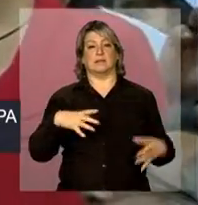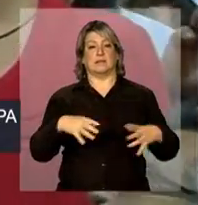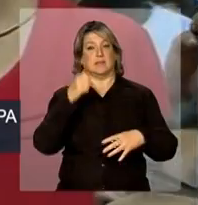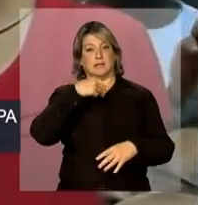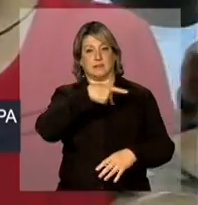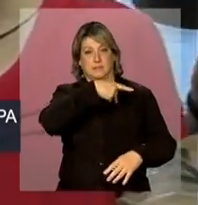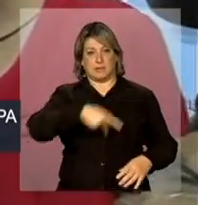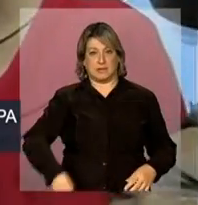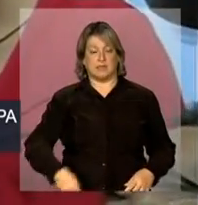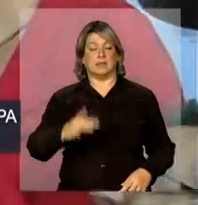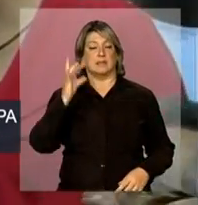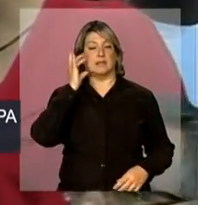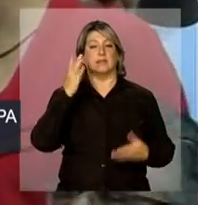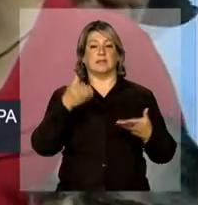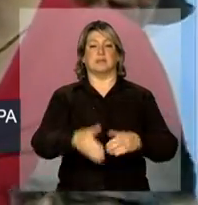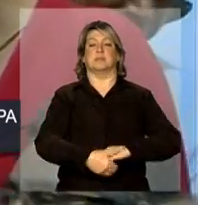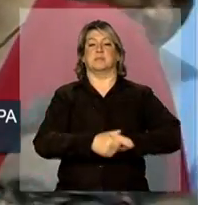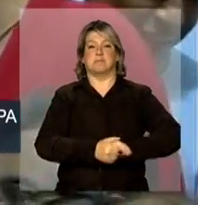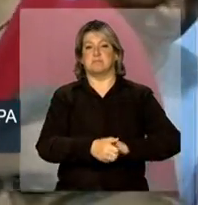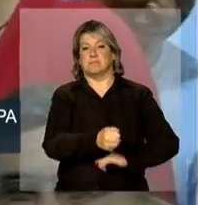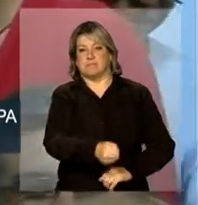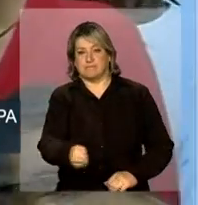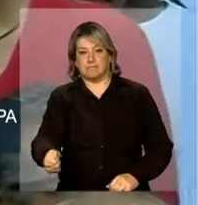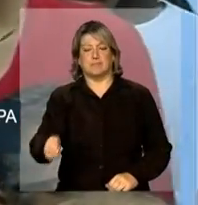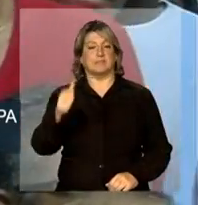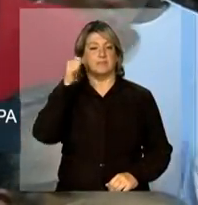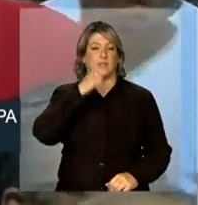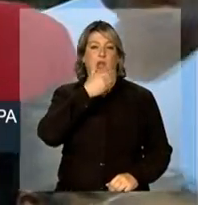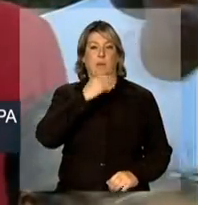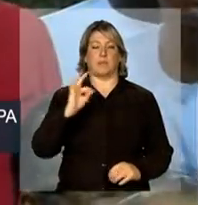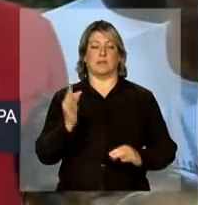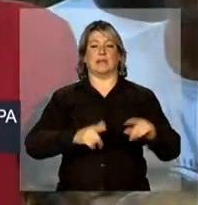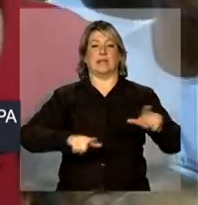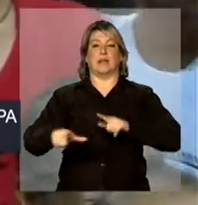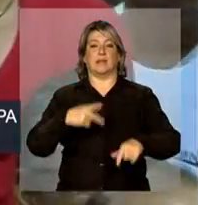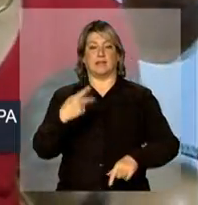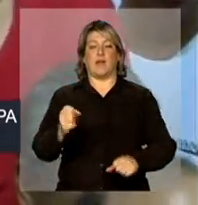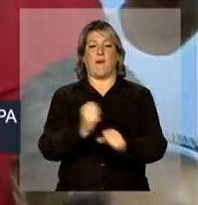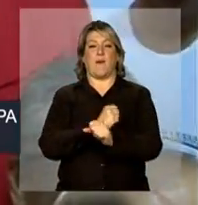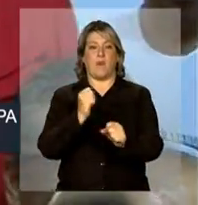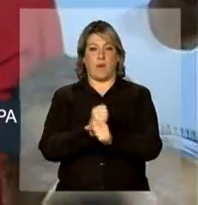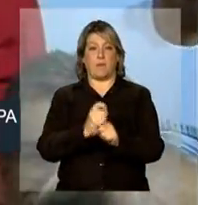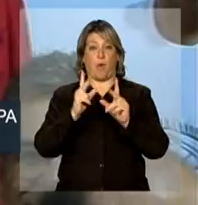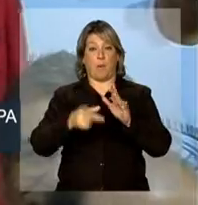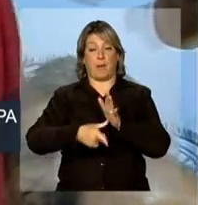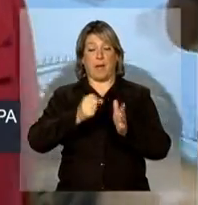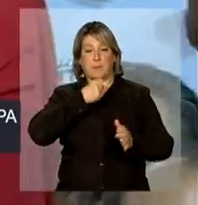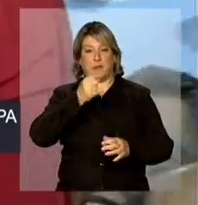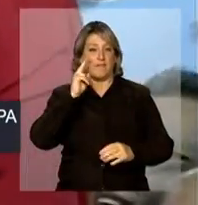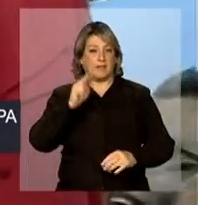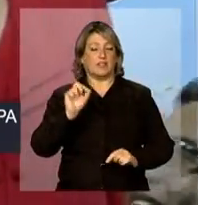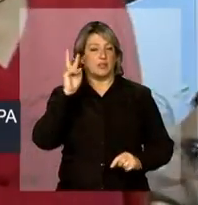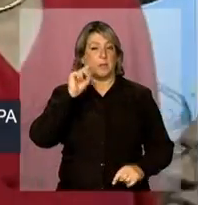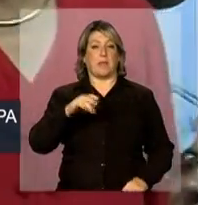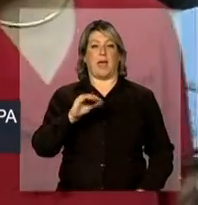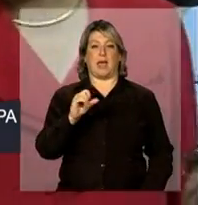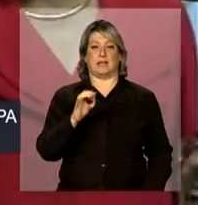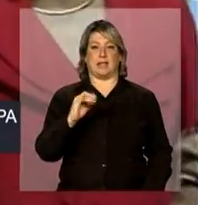aí cumprimentando trabalhadores e trabalhadoras da obra, como nós vimos numa reportagem anterior sobre o